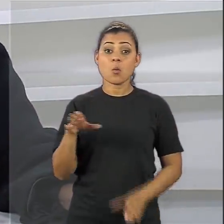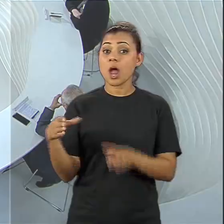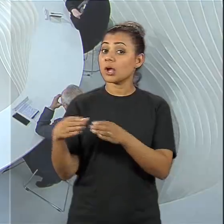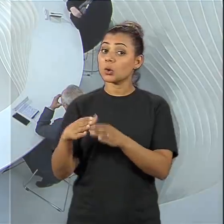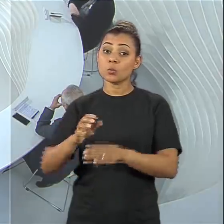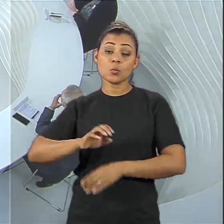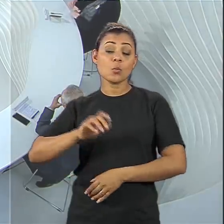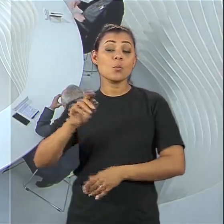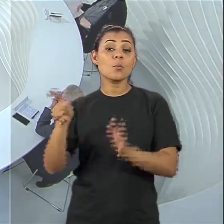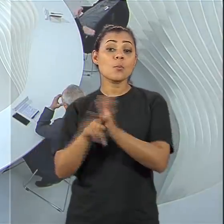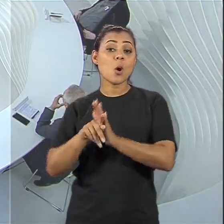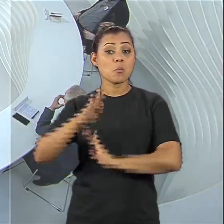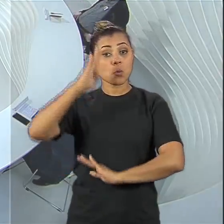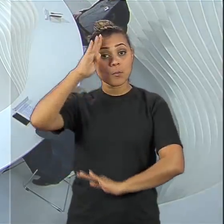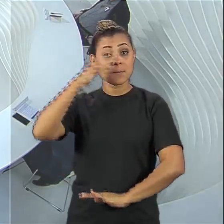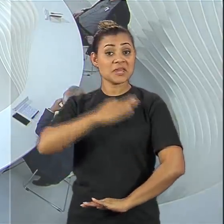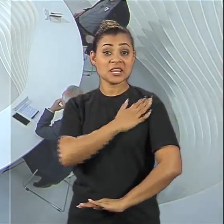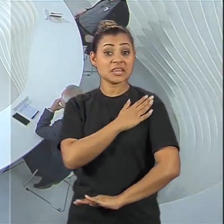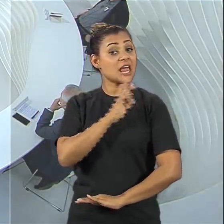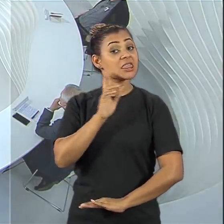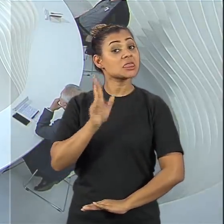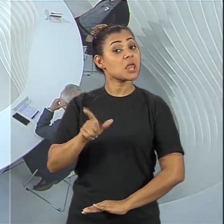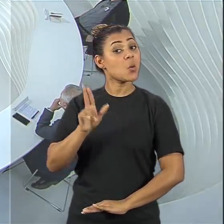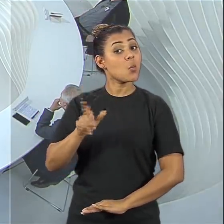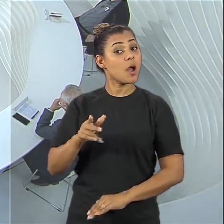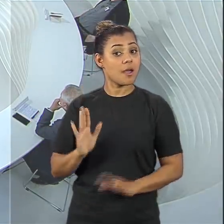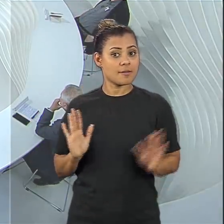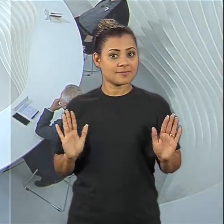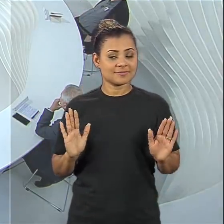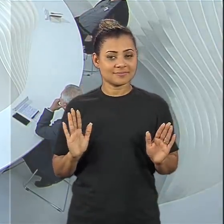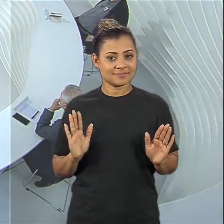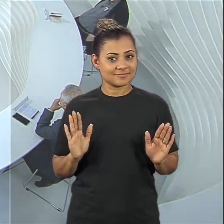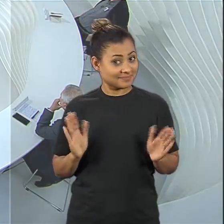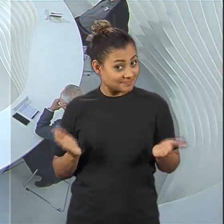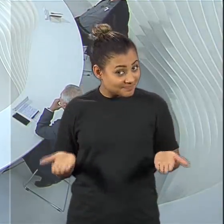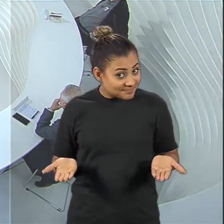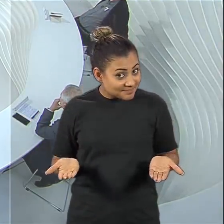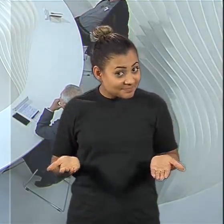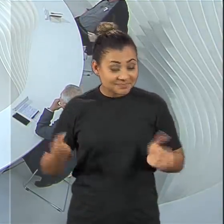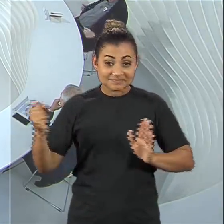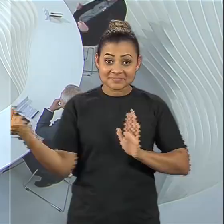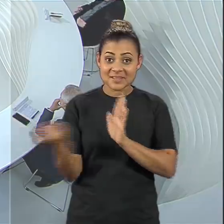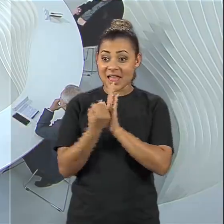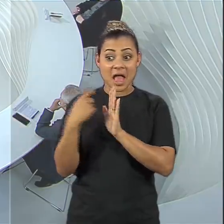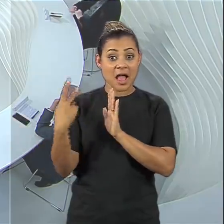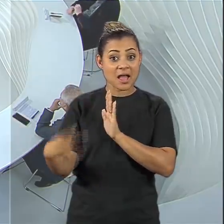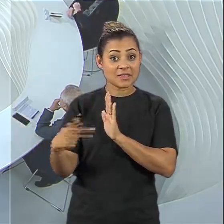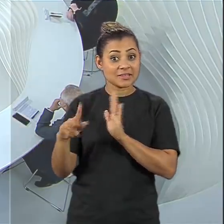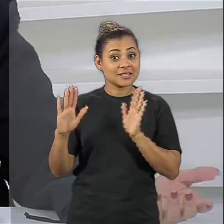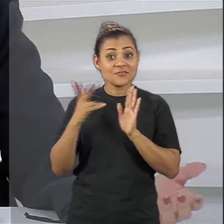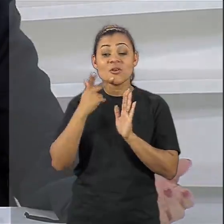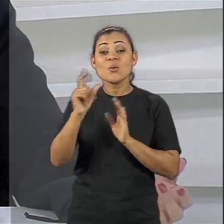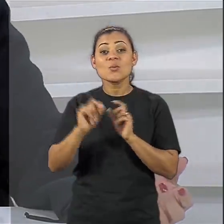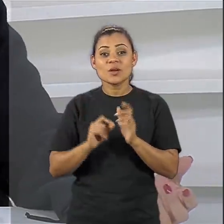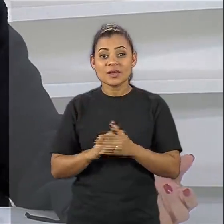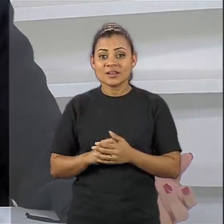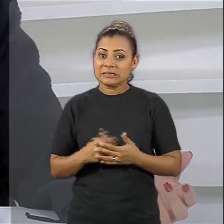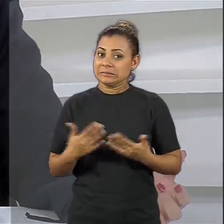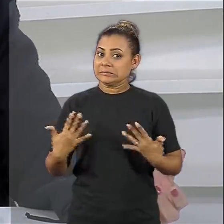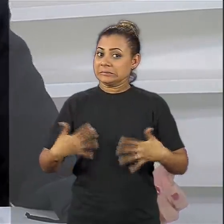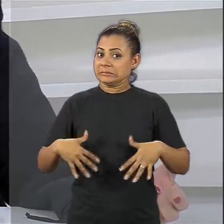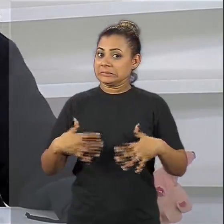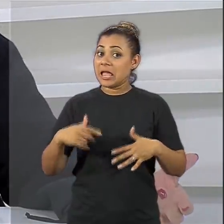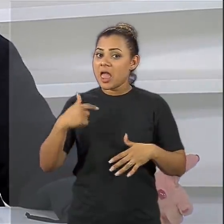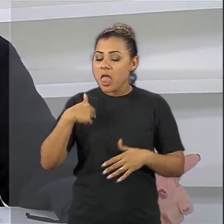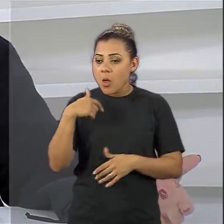militar. Textual, isso não é uma chapa militar. E como eu venho acompanhando isso,